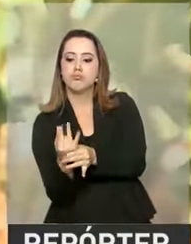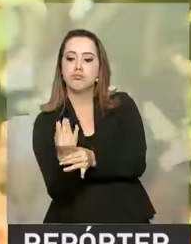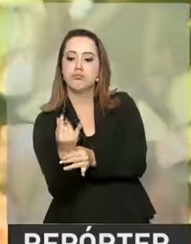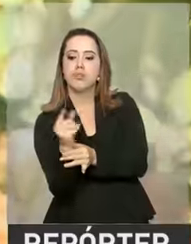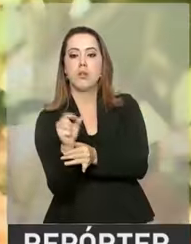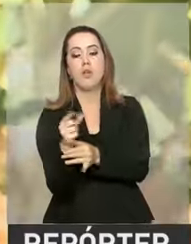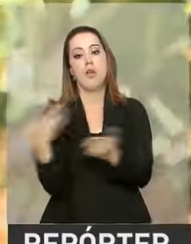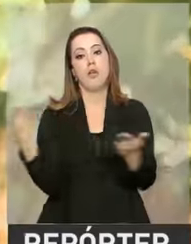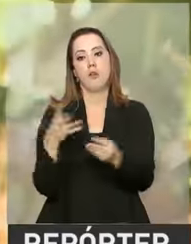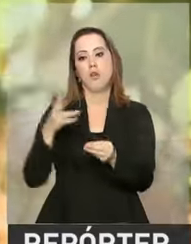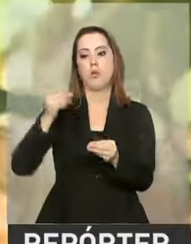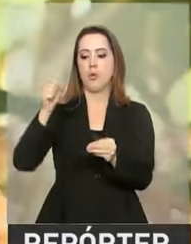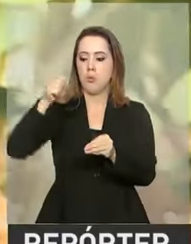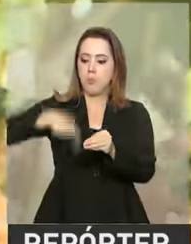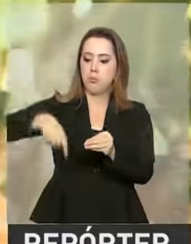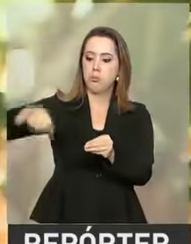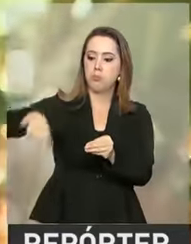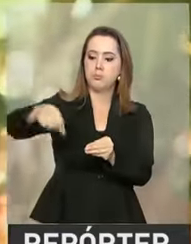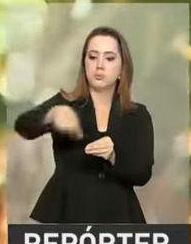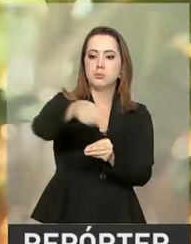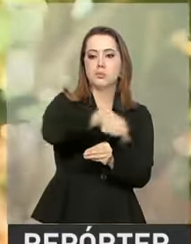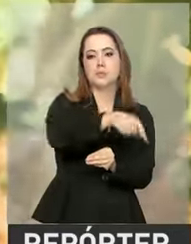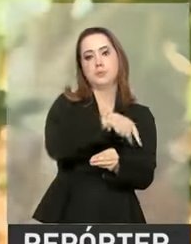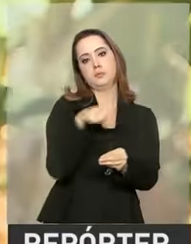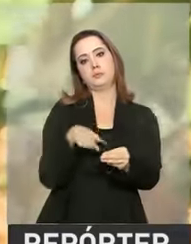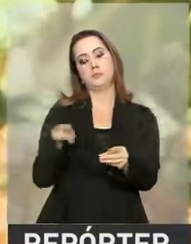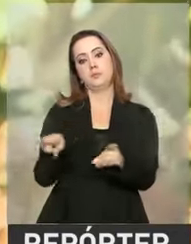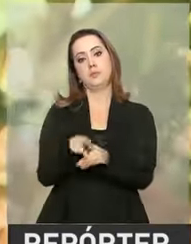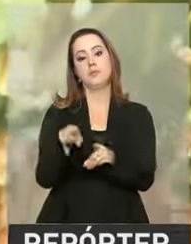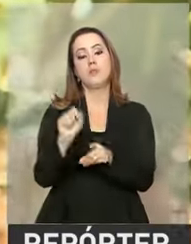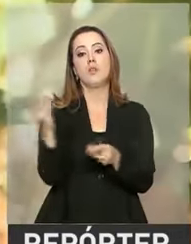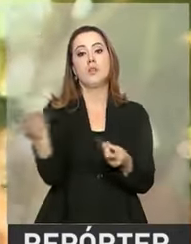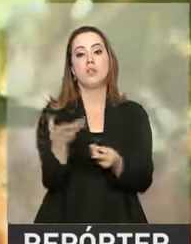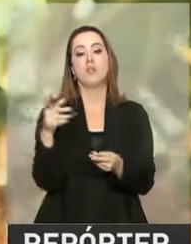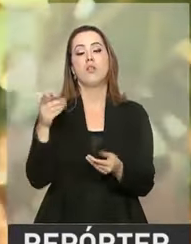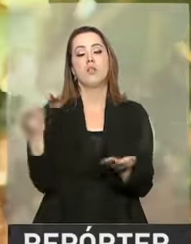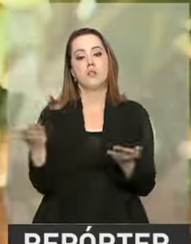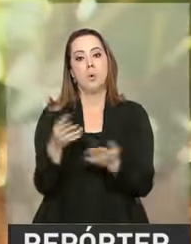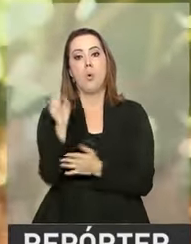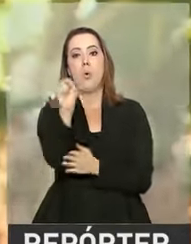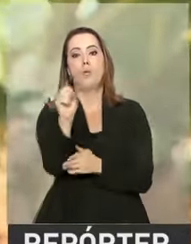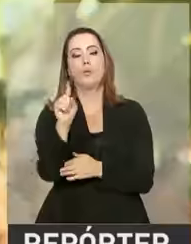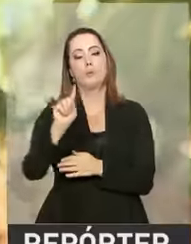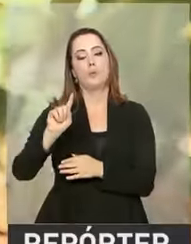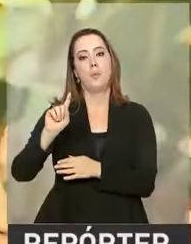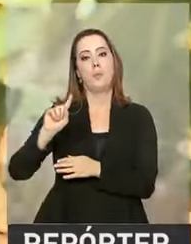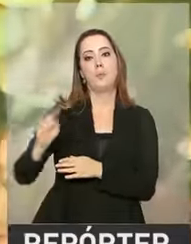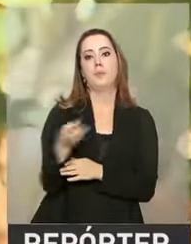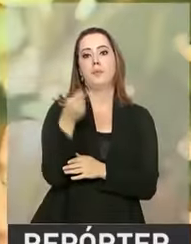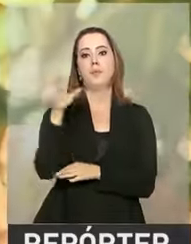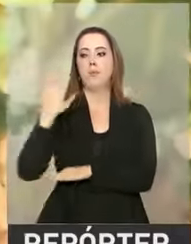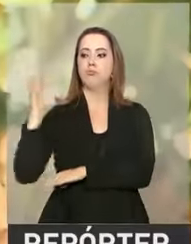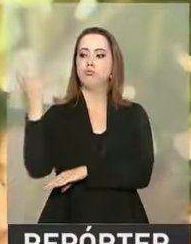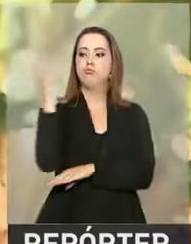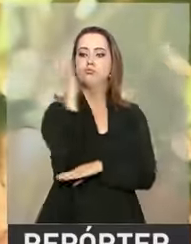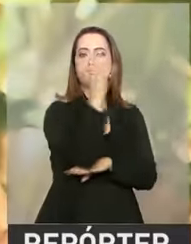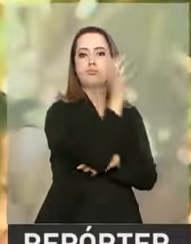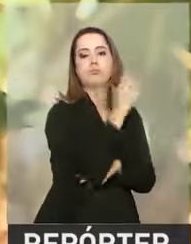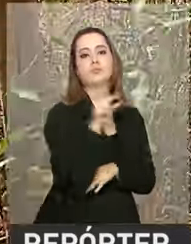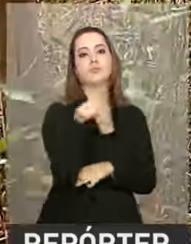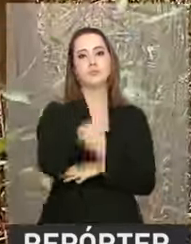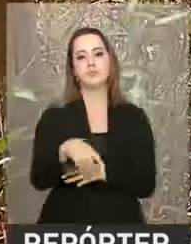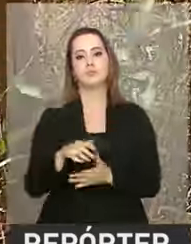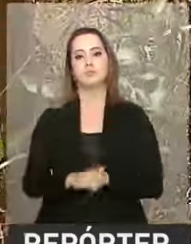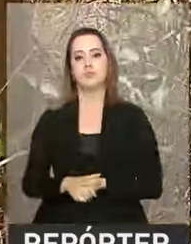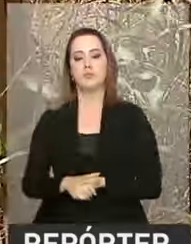ficava solto. Foi feito o terraceamento da área também e o plantio de 8 mil mudas de nativas do